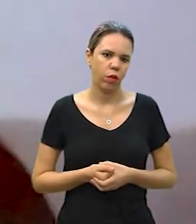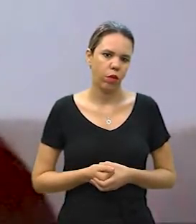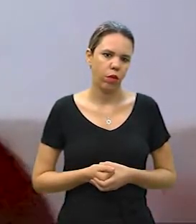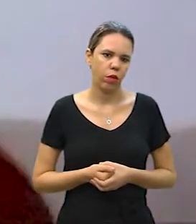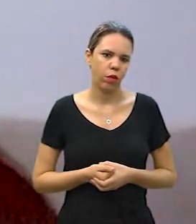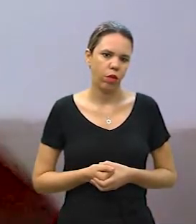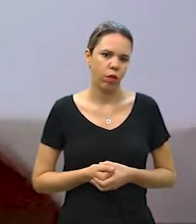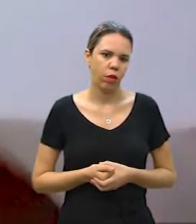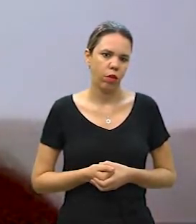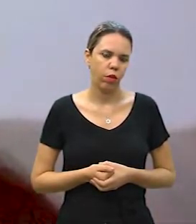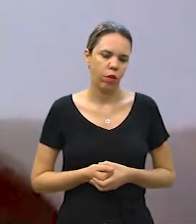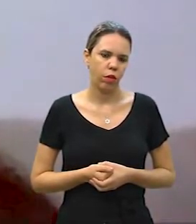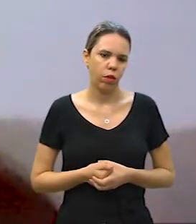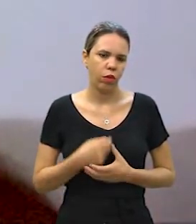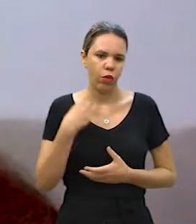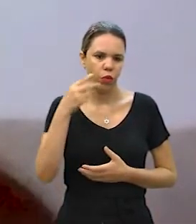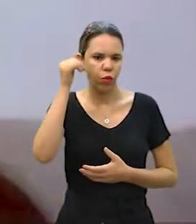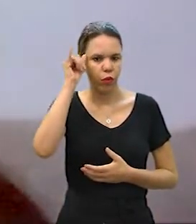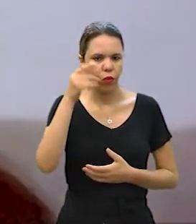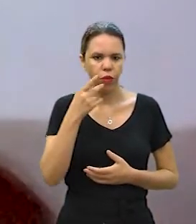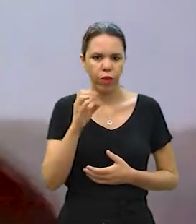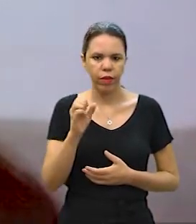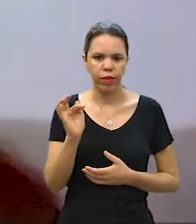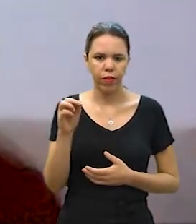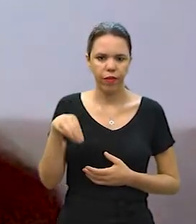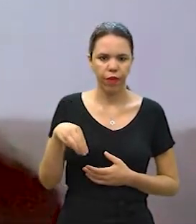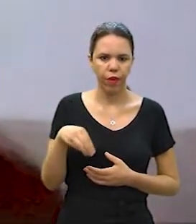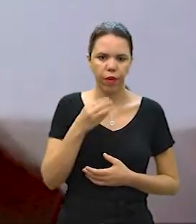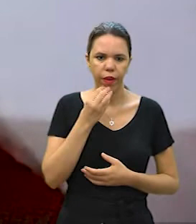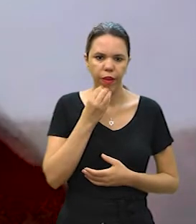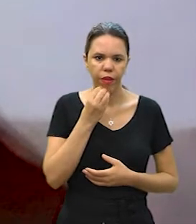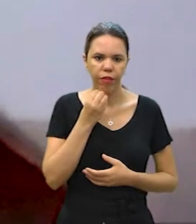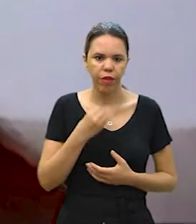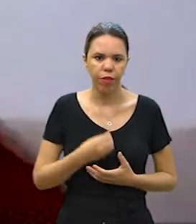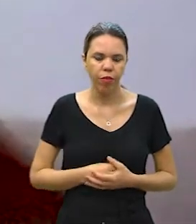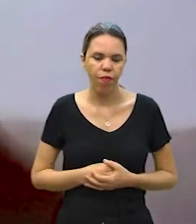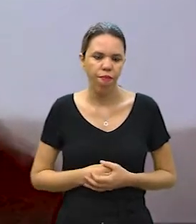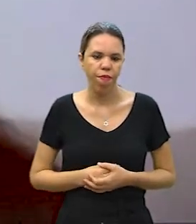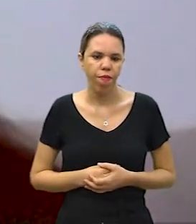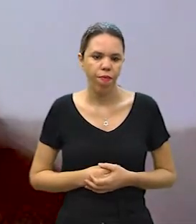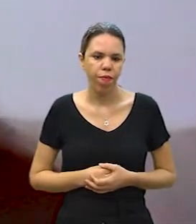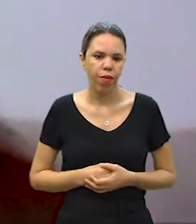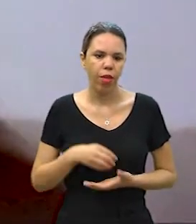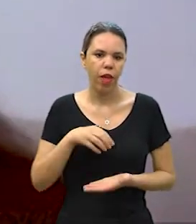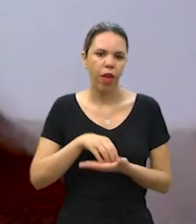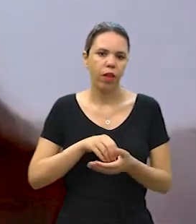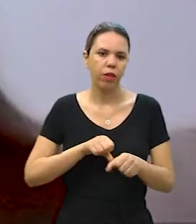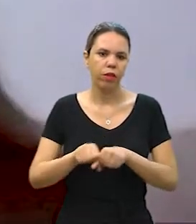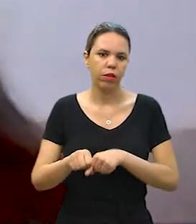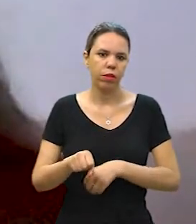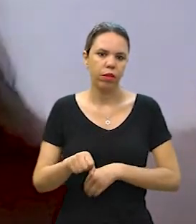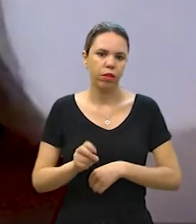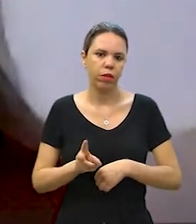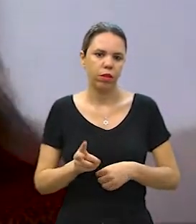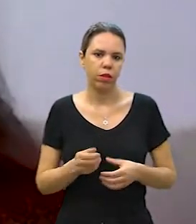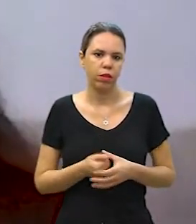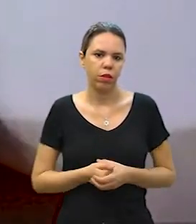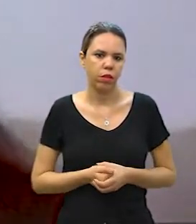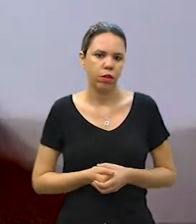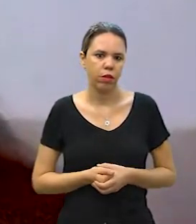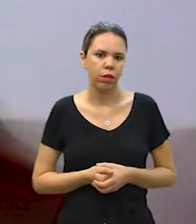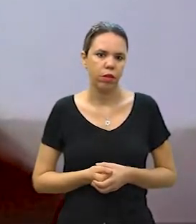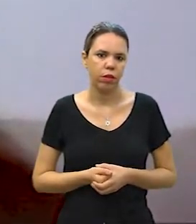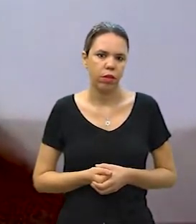E nessa questão que o Paulo Búfalo falou do Cefam, esse Cefam poderia ter se transformado num centro de formação continuada,